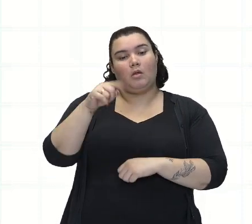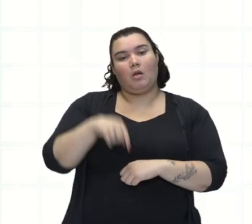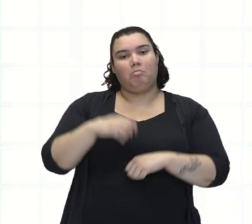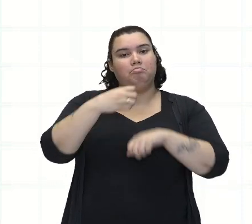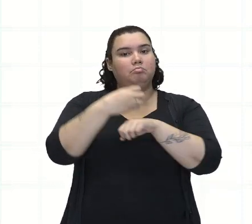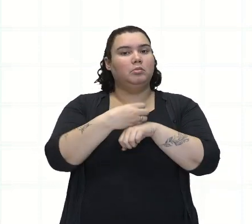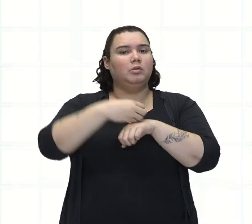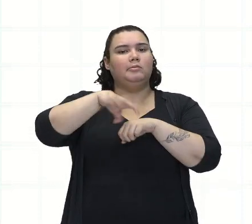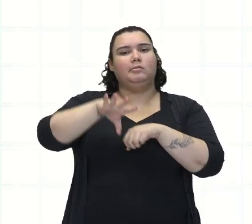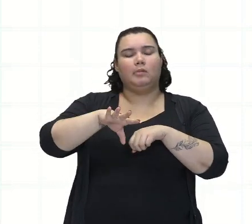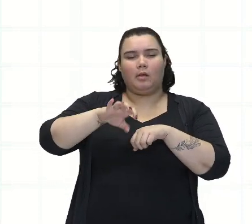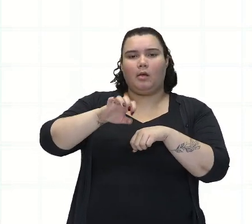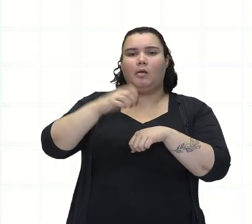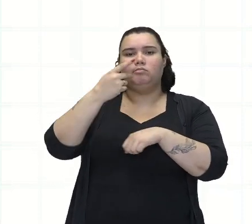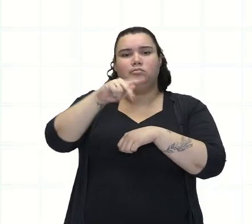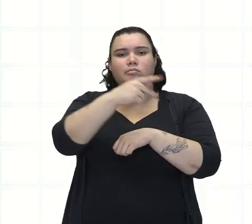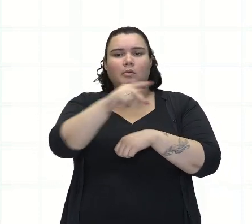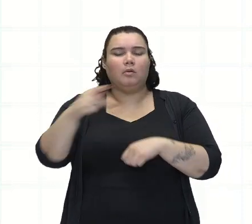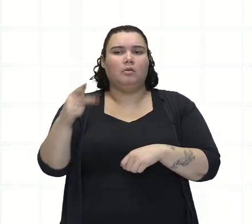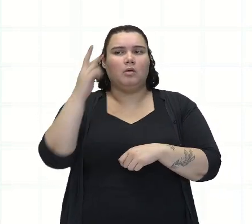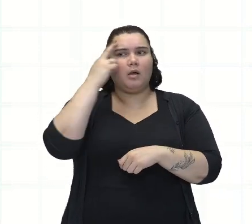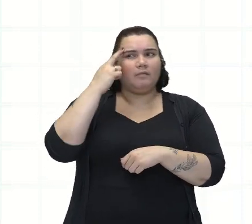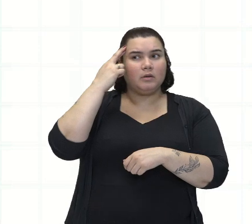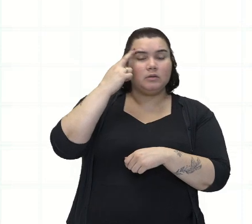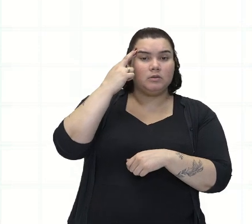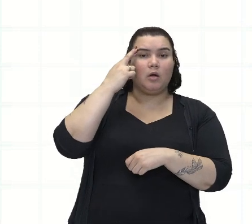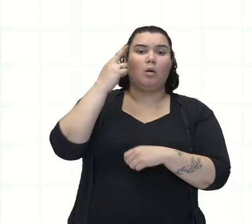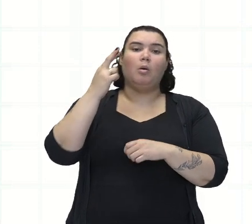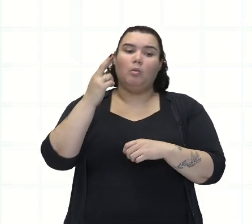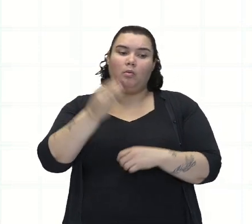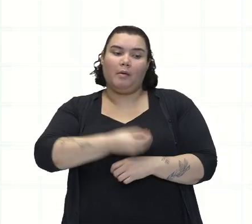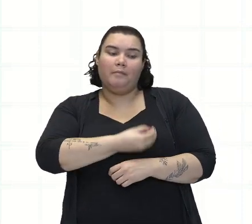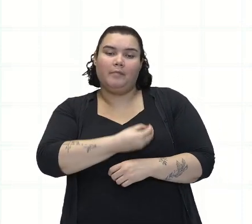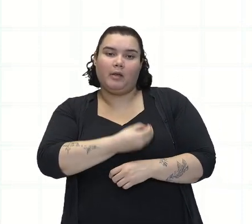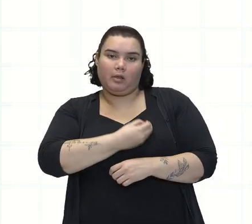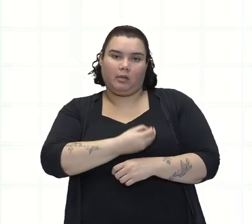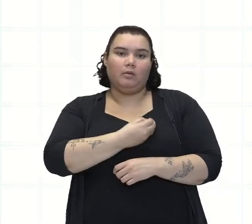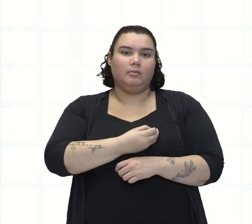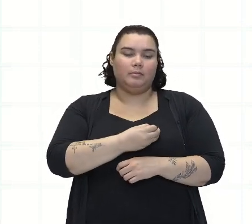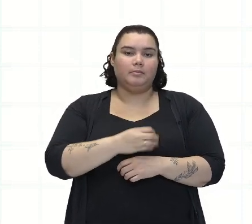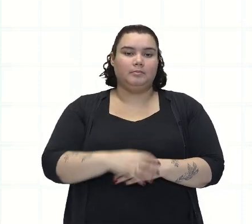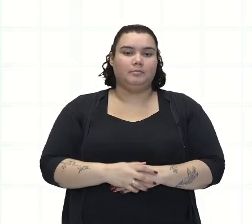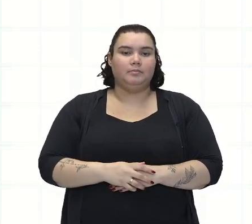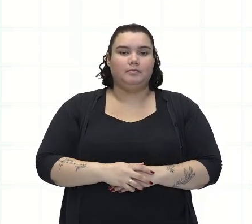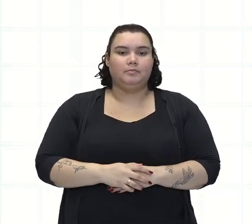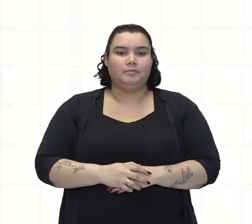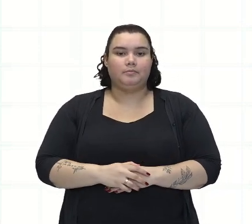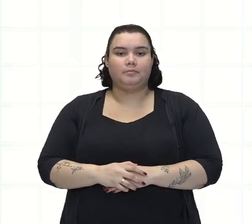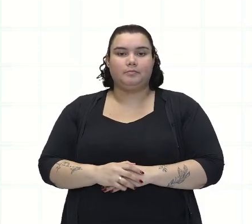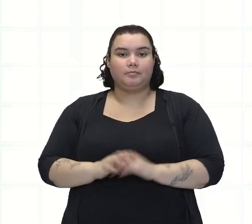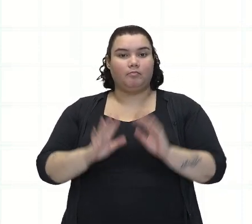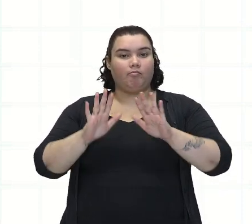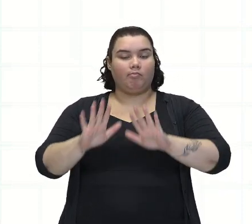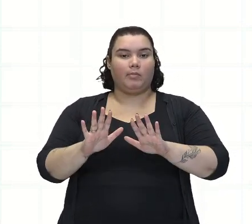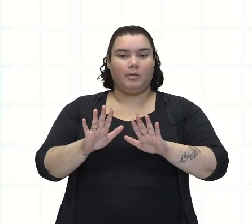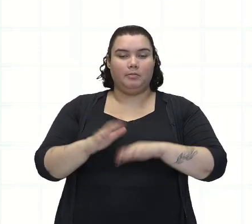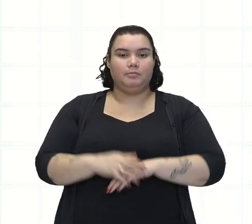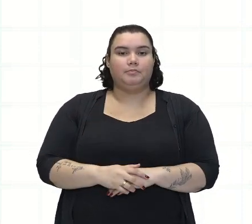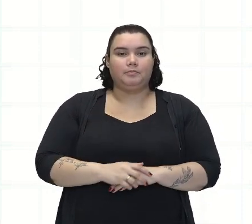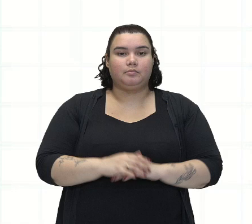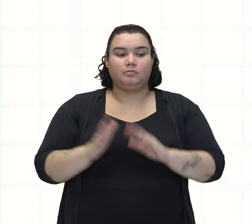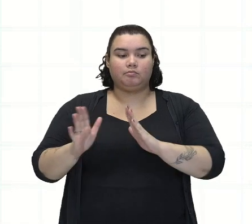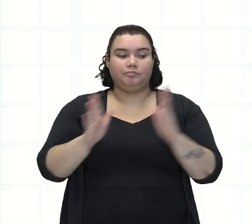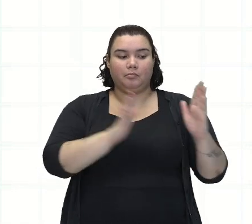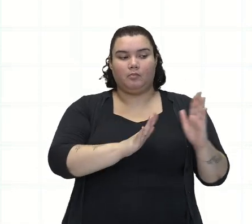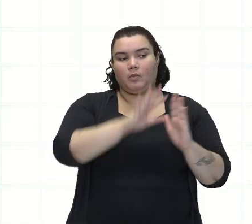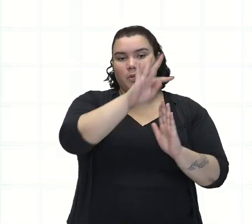mensagem, né, sobre a vida, uma reflexão sobre a vida. Já a tipologia textual